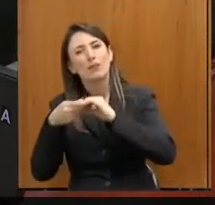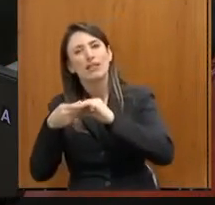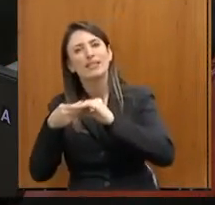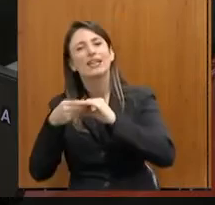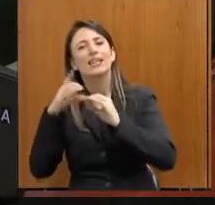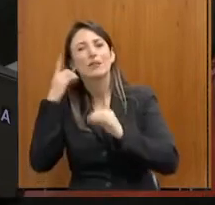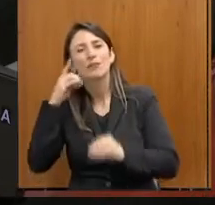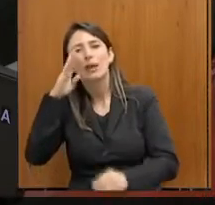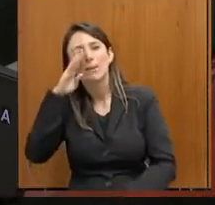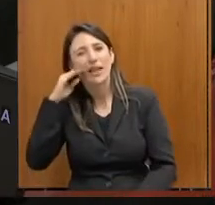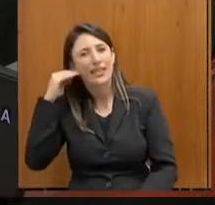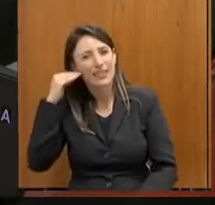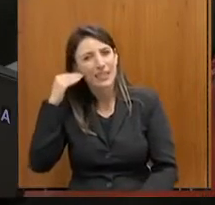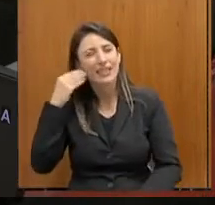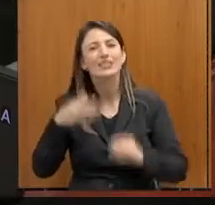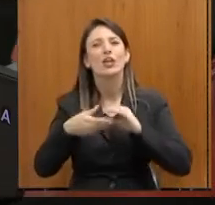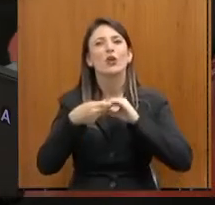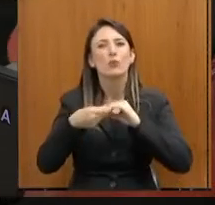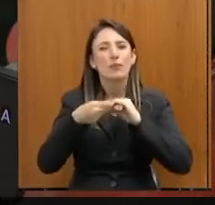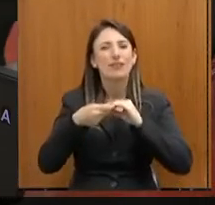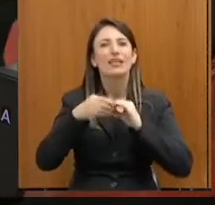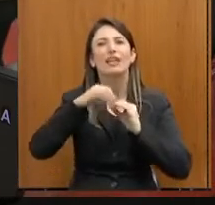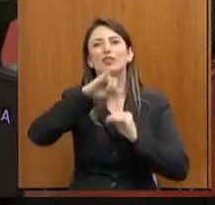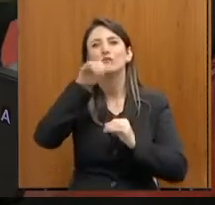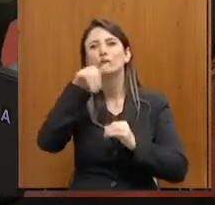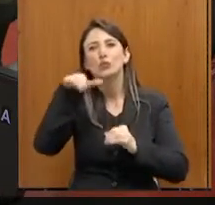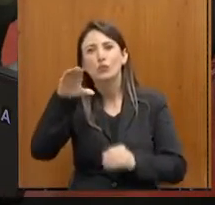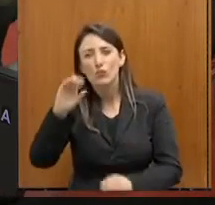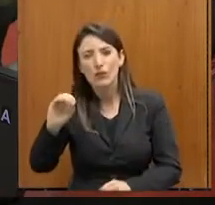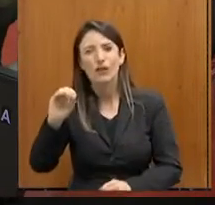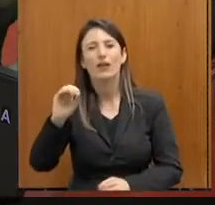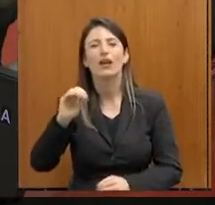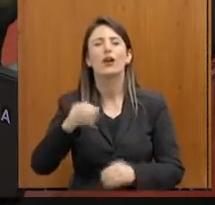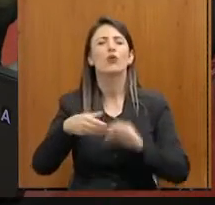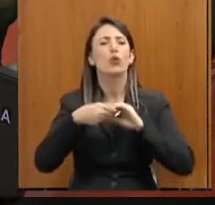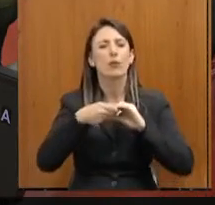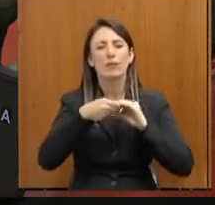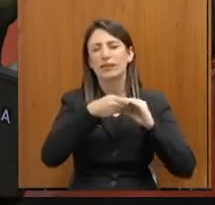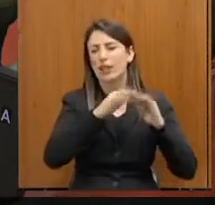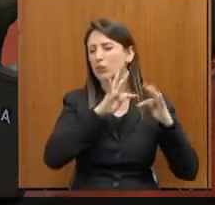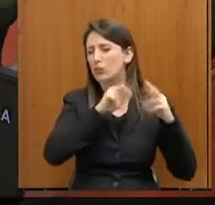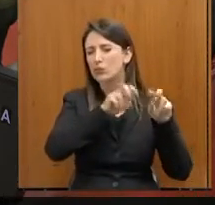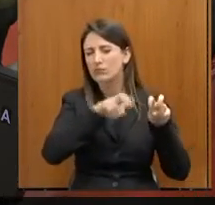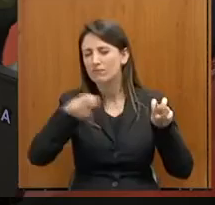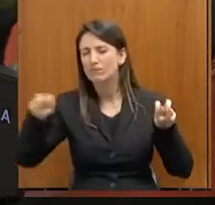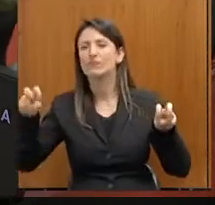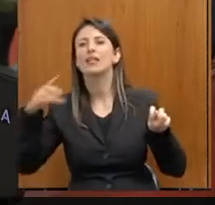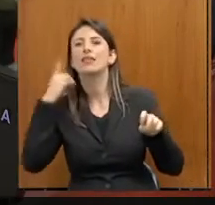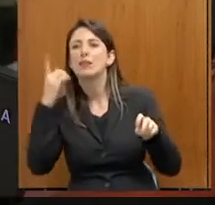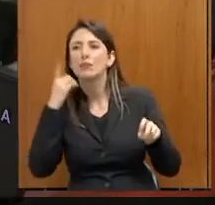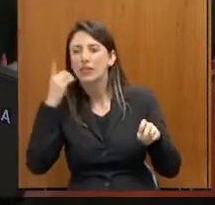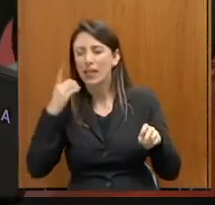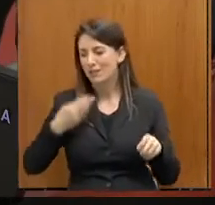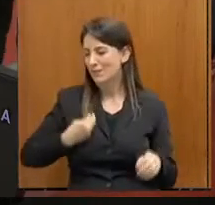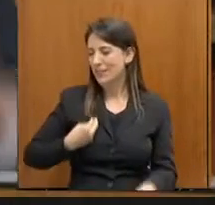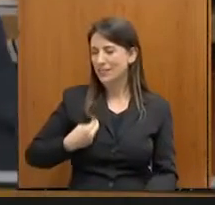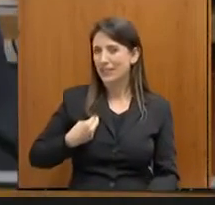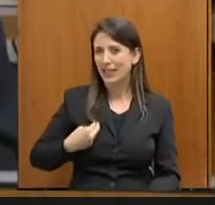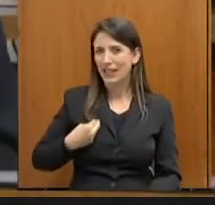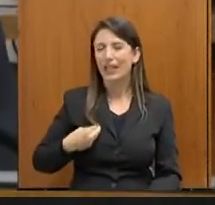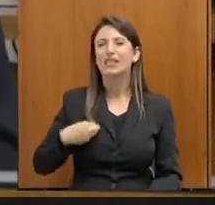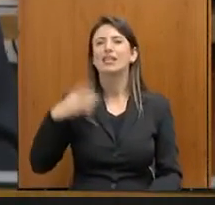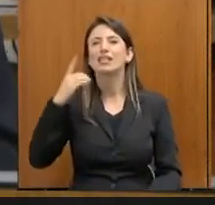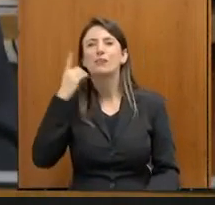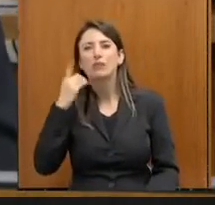cumprimentando o deputado João Magalhães também cumprimentando todos os deputados aqui presentes no auditório Deputado